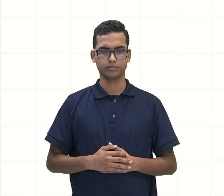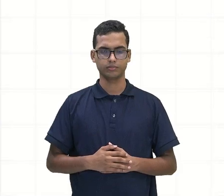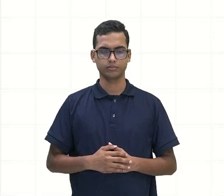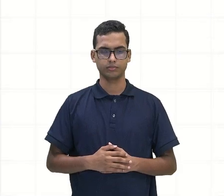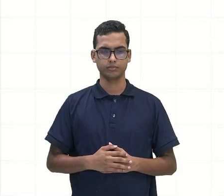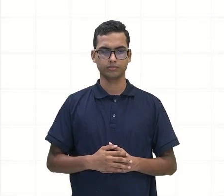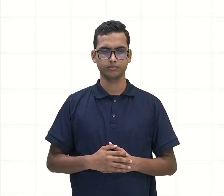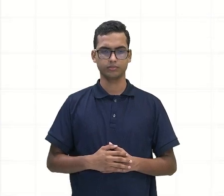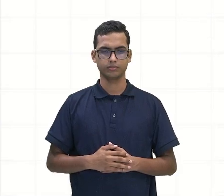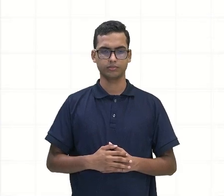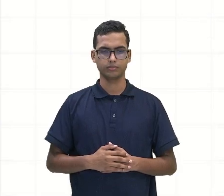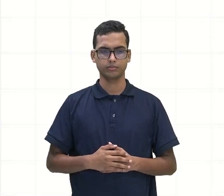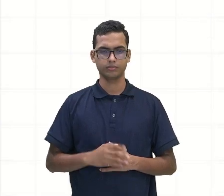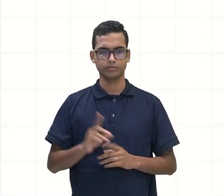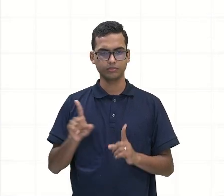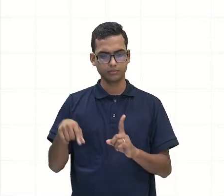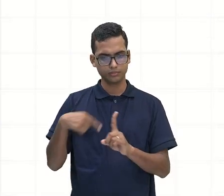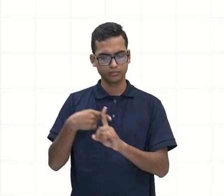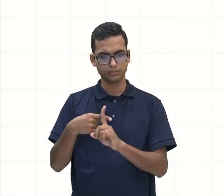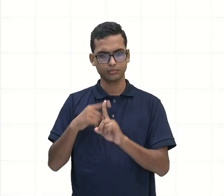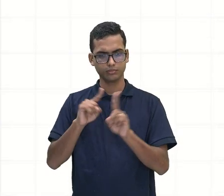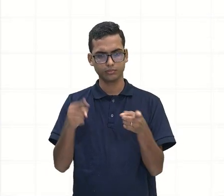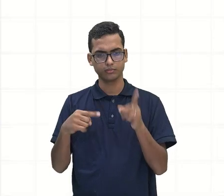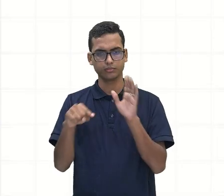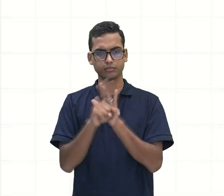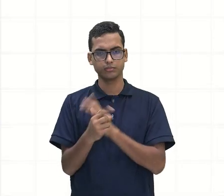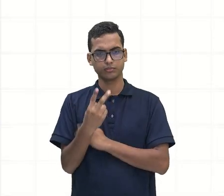2 vai dar mais 4.